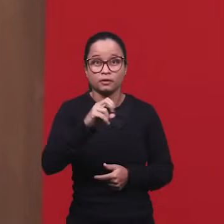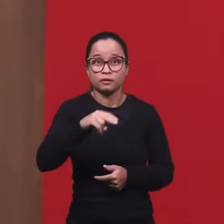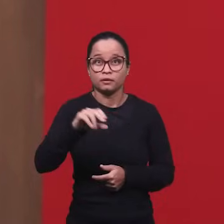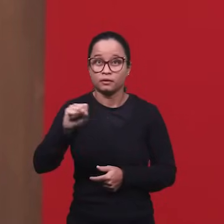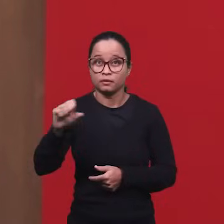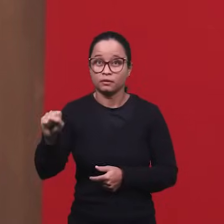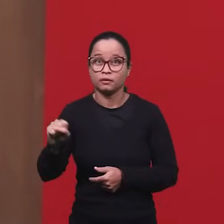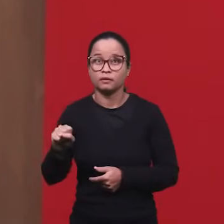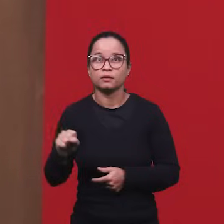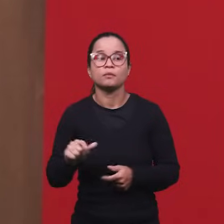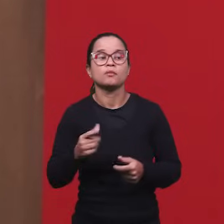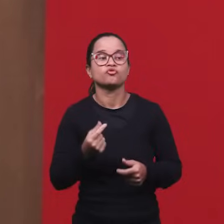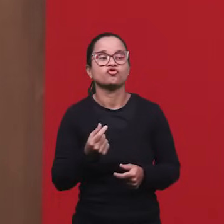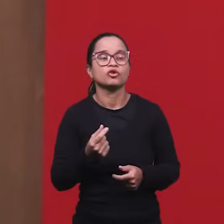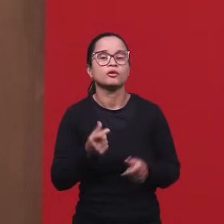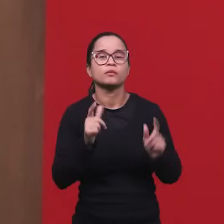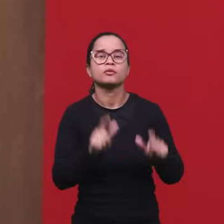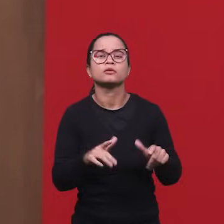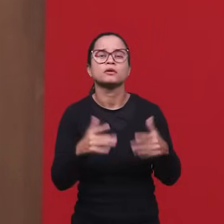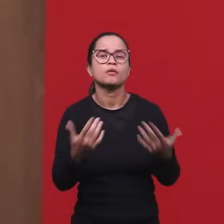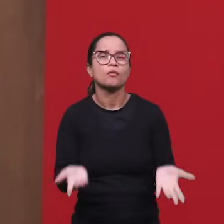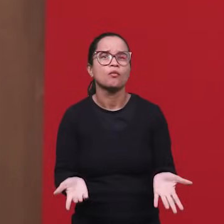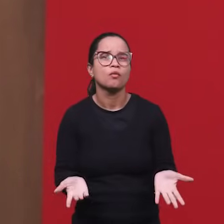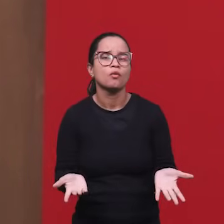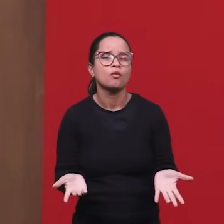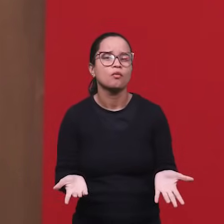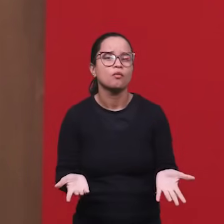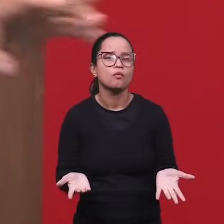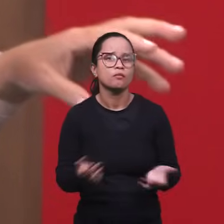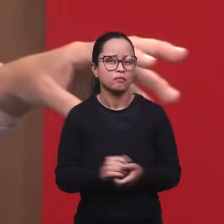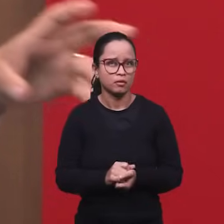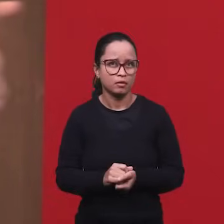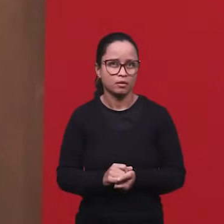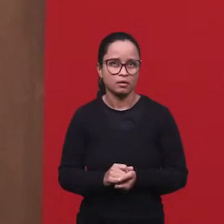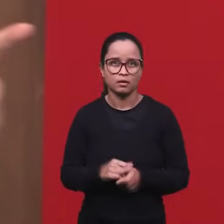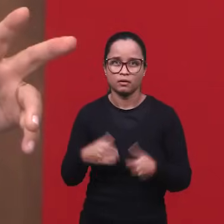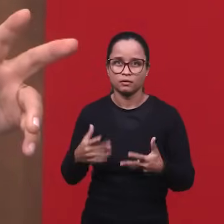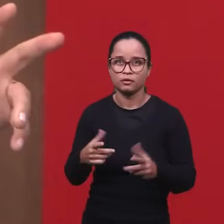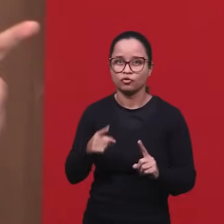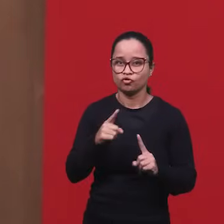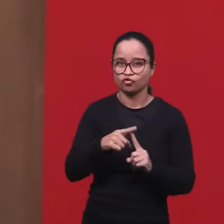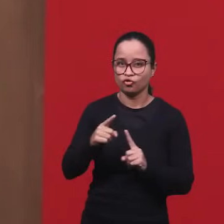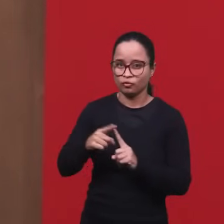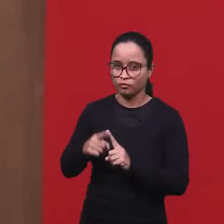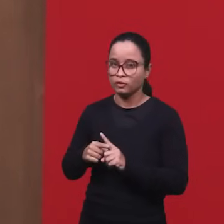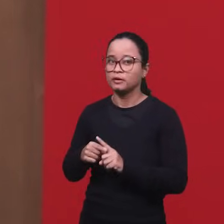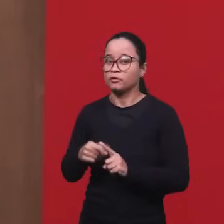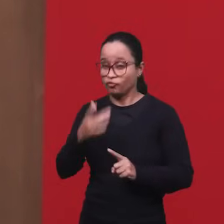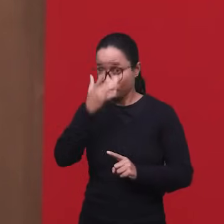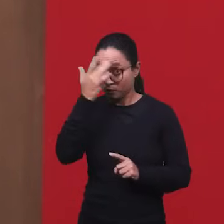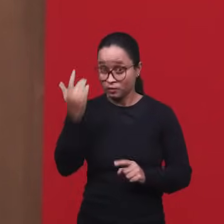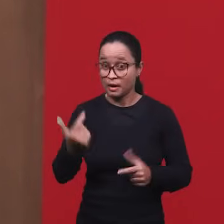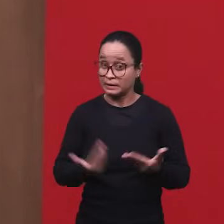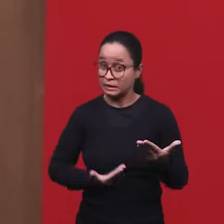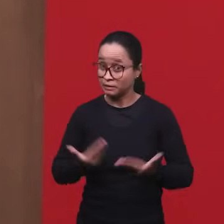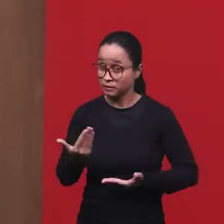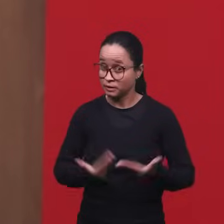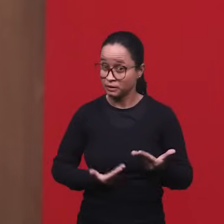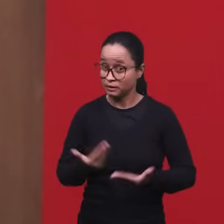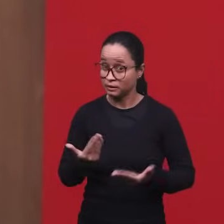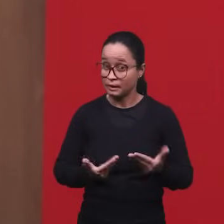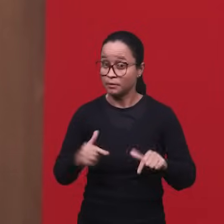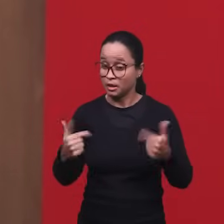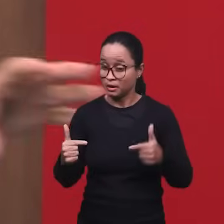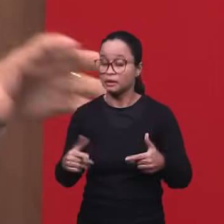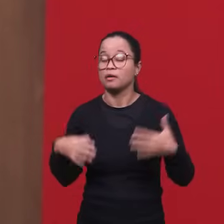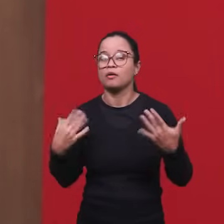para o INSS, esse dinheiro vai para onde? Vai ficar para lá? Então, aí tem vários tipos de servidores, também tem que olhar, tem que observar isso, até